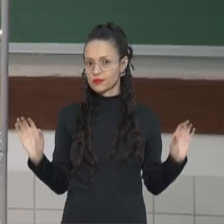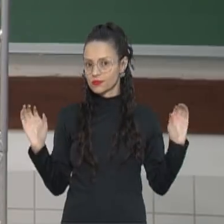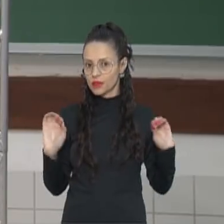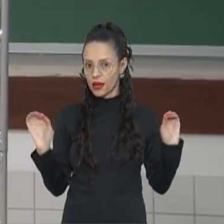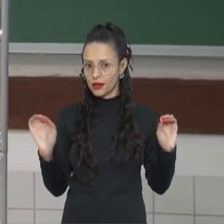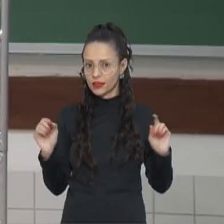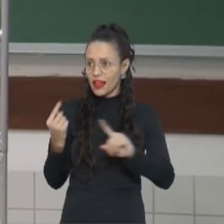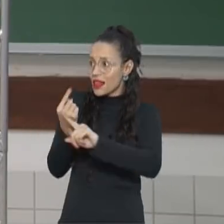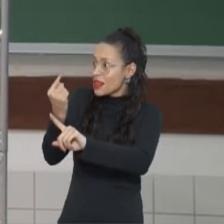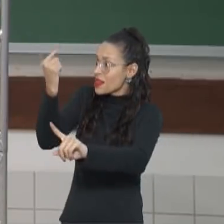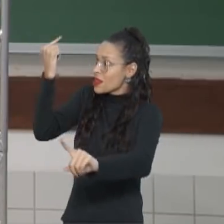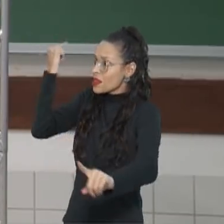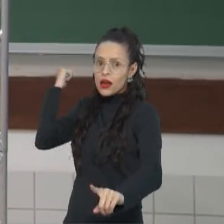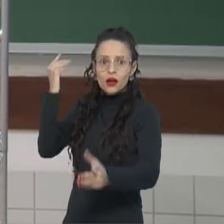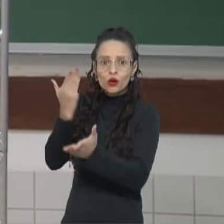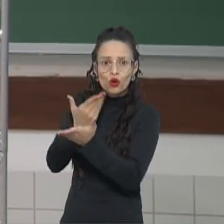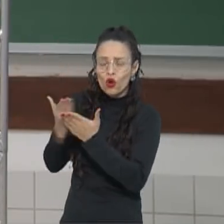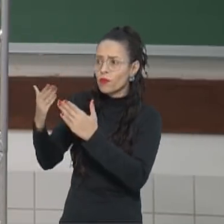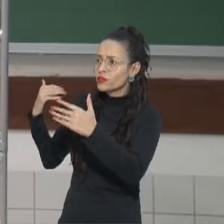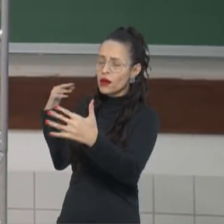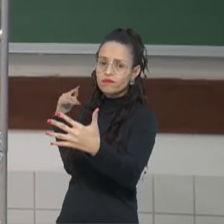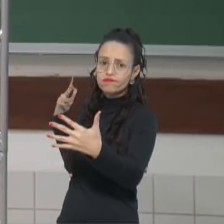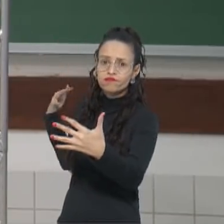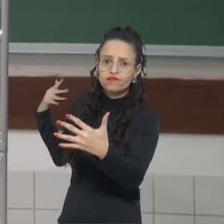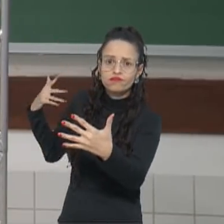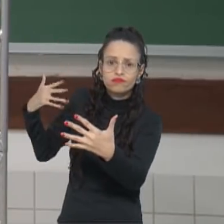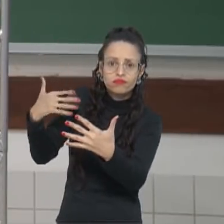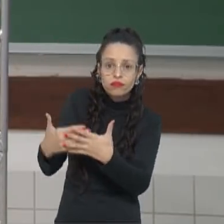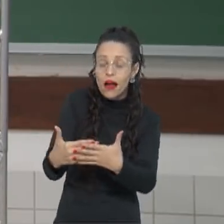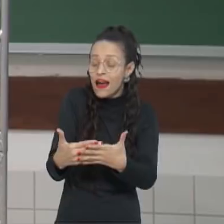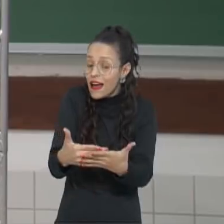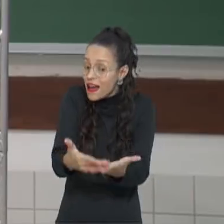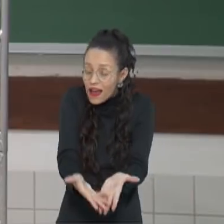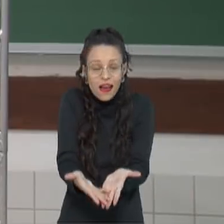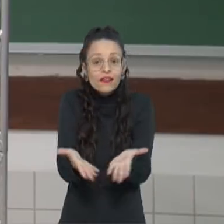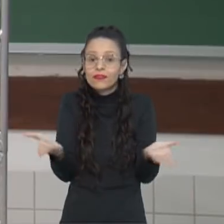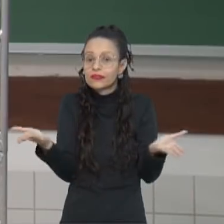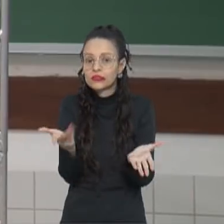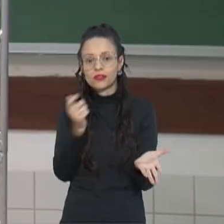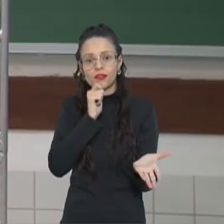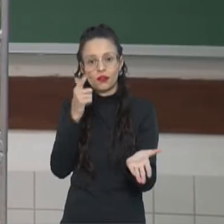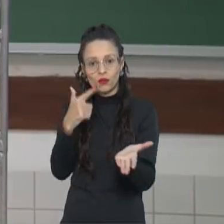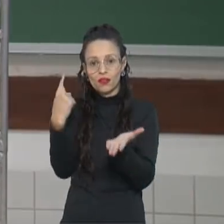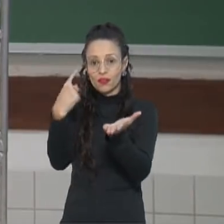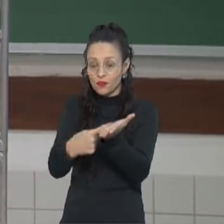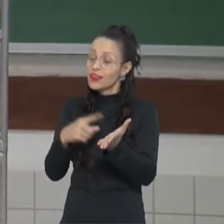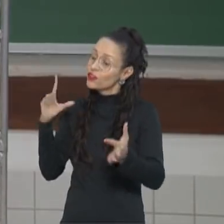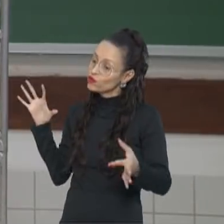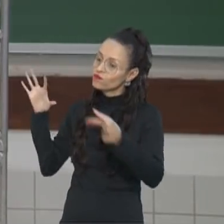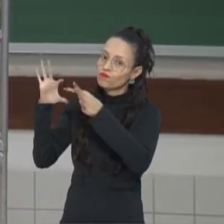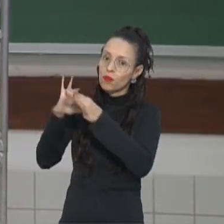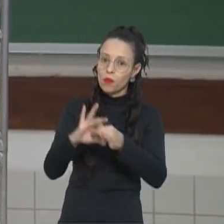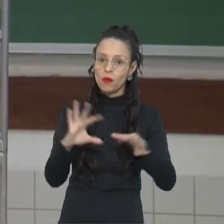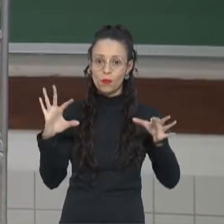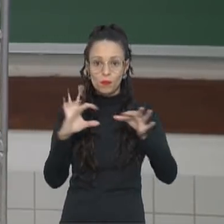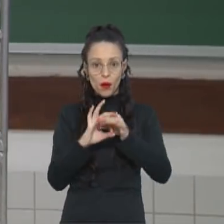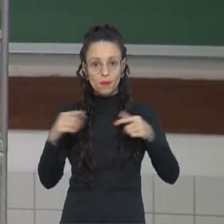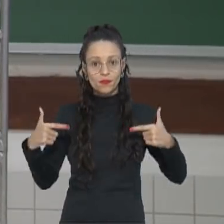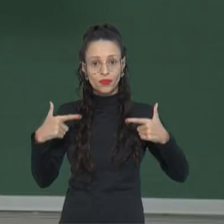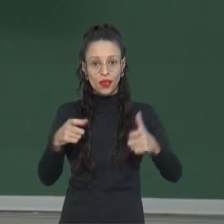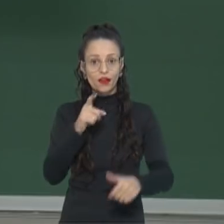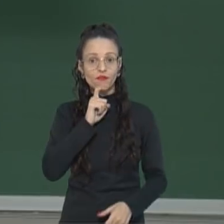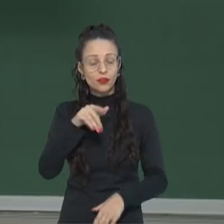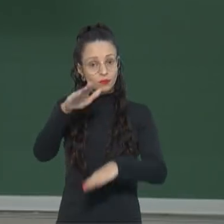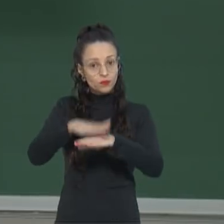começou há muito tempo, que até hoje não teve um acordo de paz aí, e tem tudo a ver com Guerra Fria. Tarefa para você,